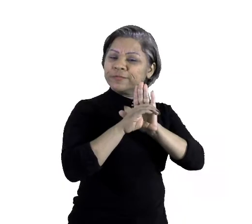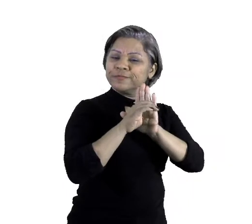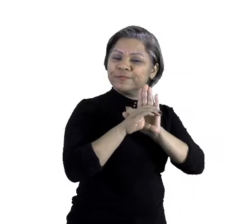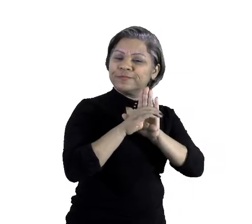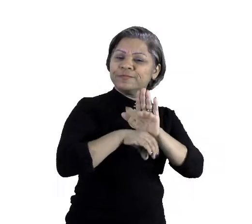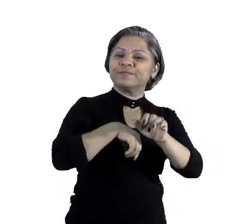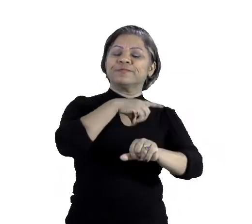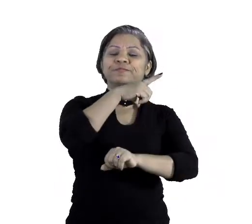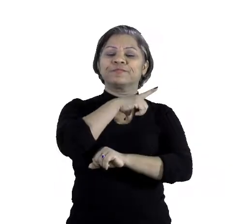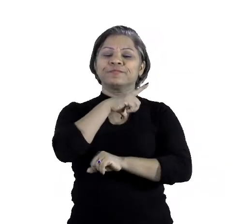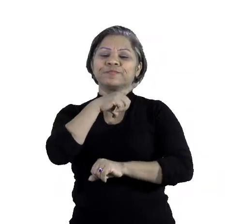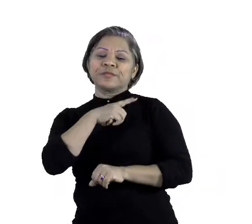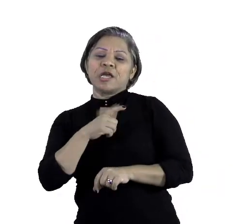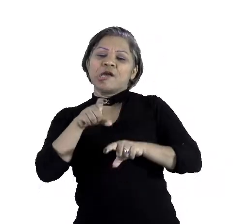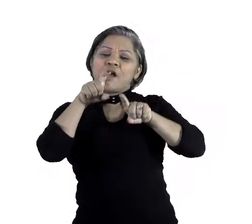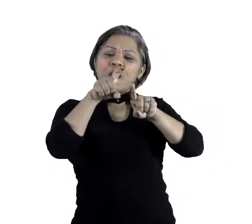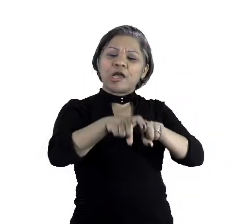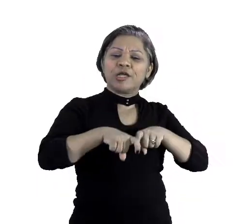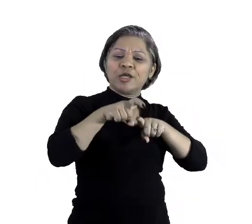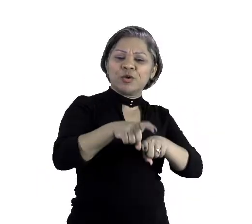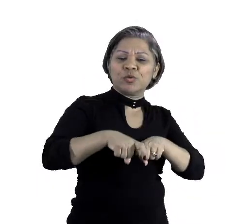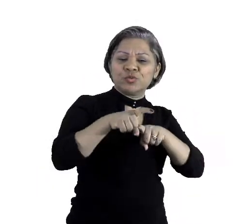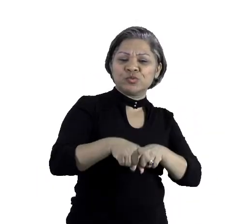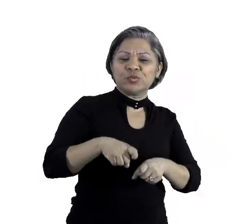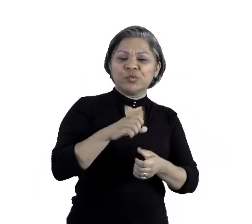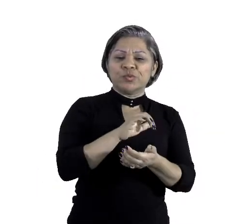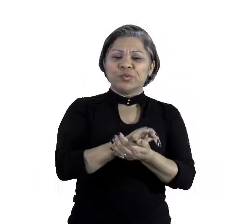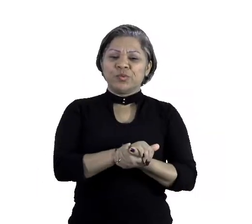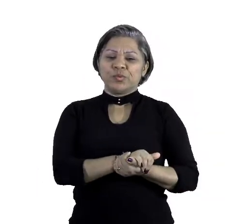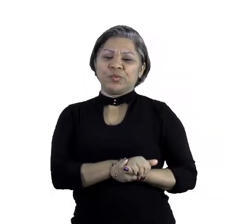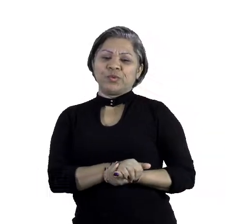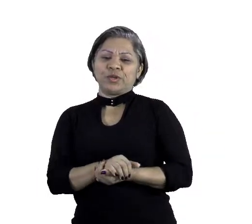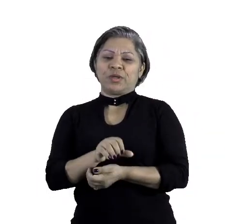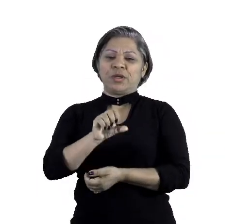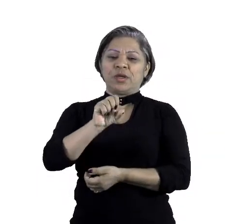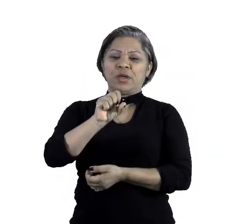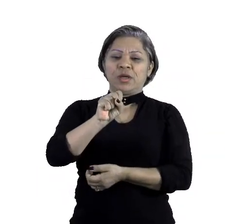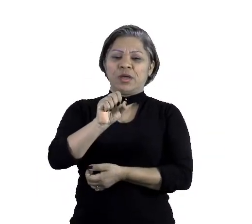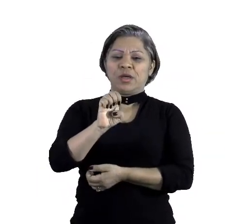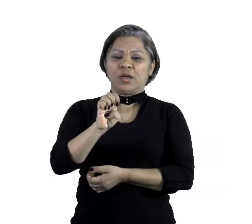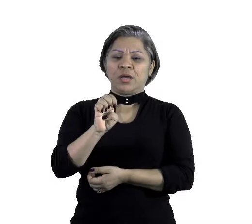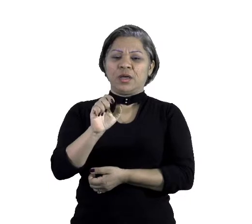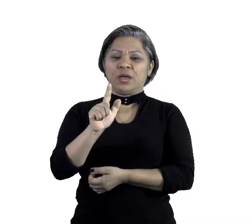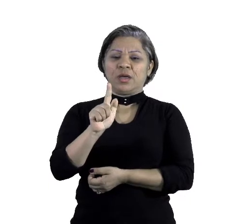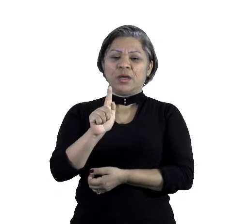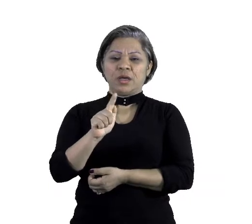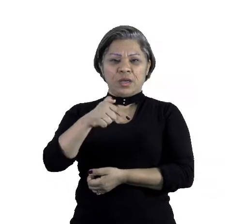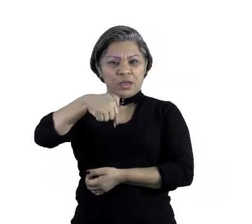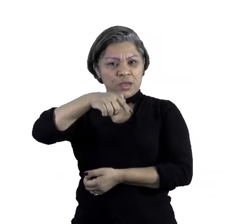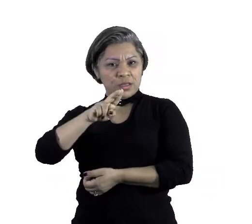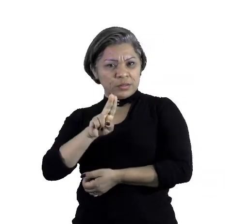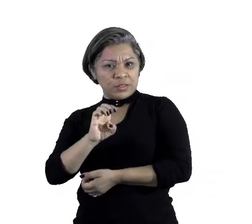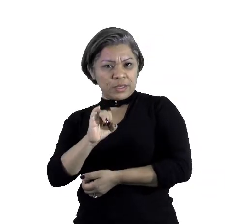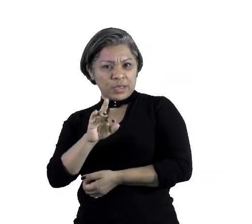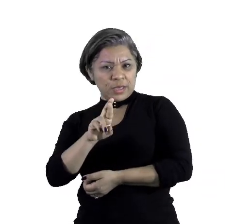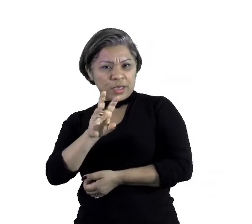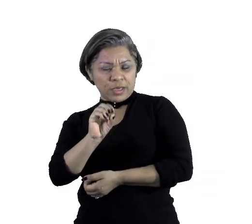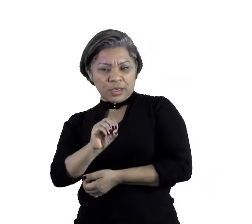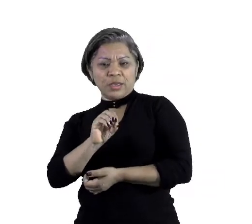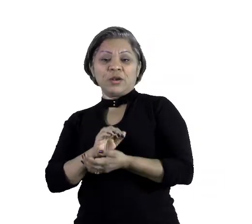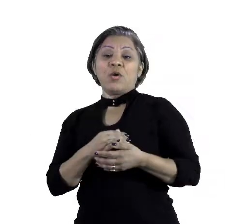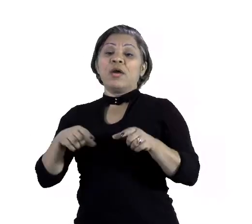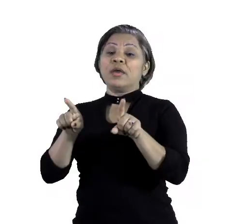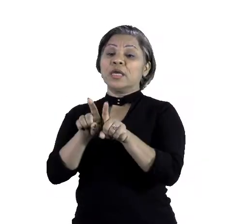agricultura de cerqueiro e a agricultura de irrigação. Olha para mim agora. Vocês já pararam para prestar